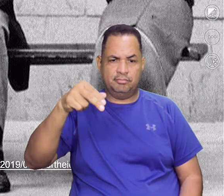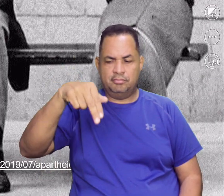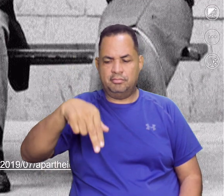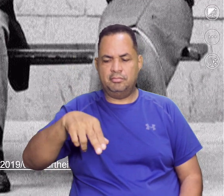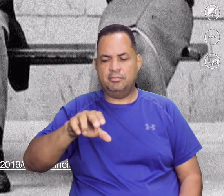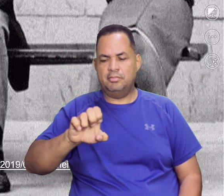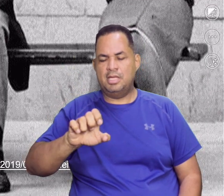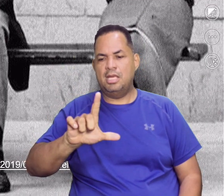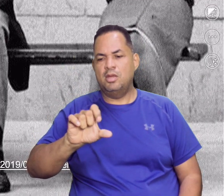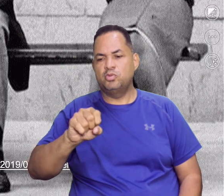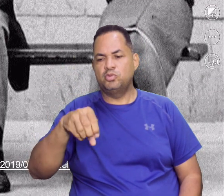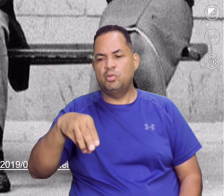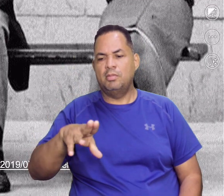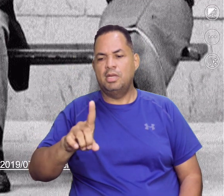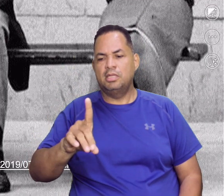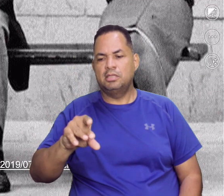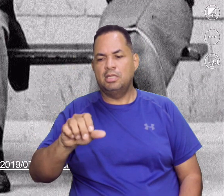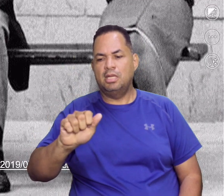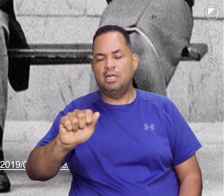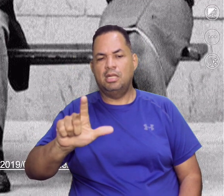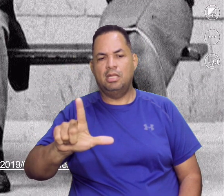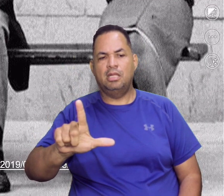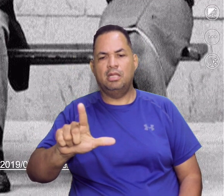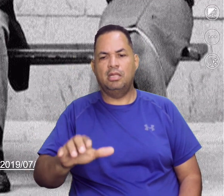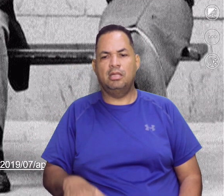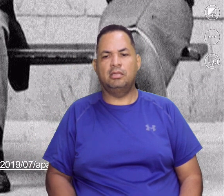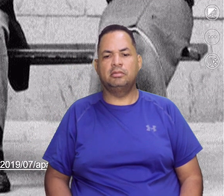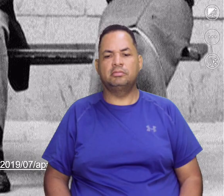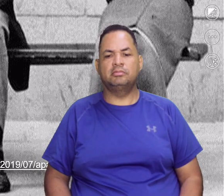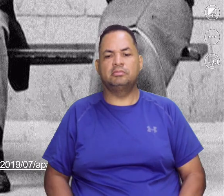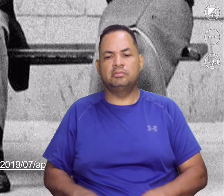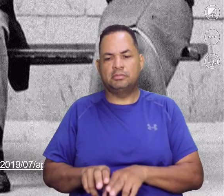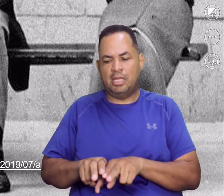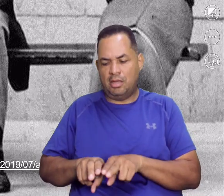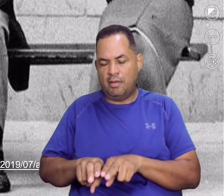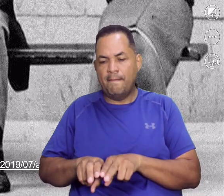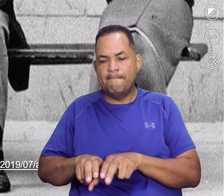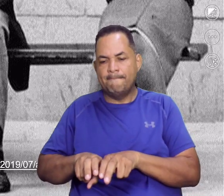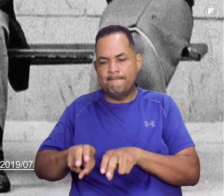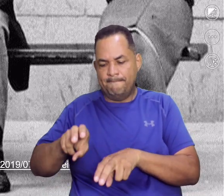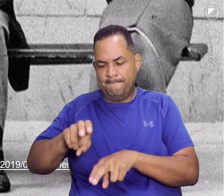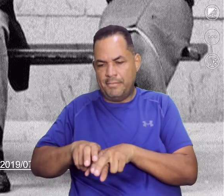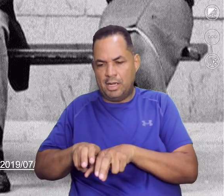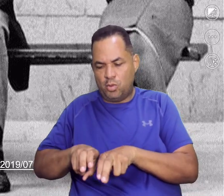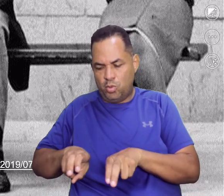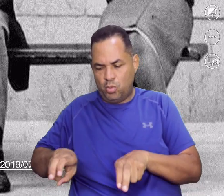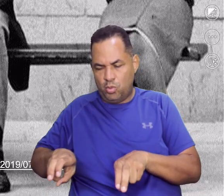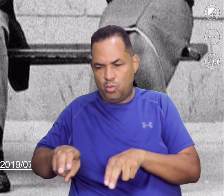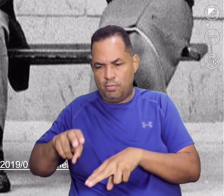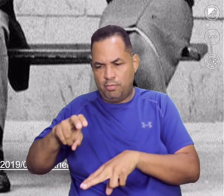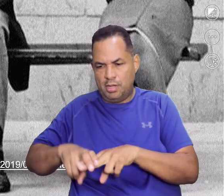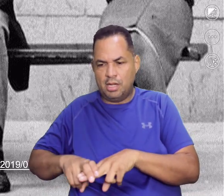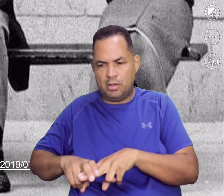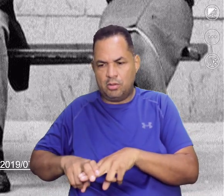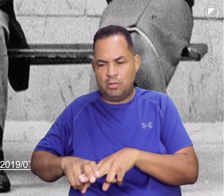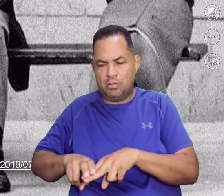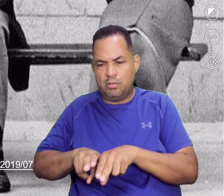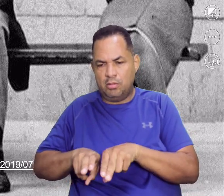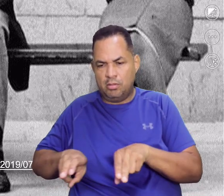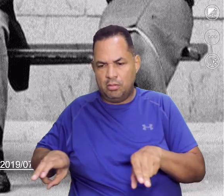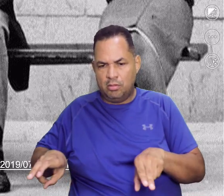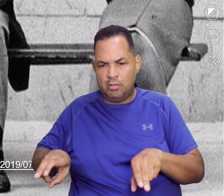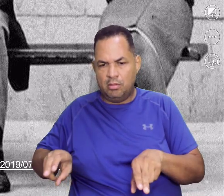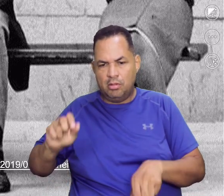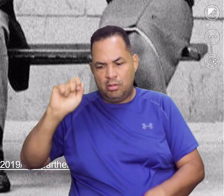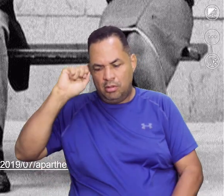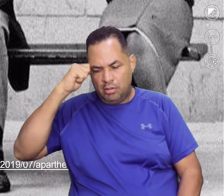falar do Mandela, olha só, como eu falei para vocês agorinha, o banco do negro e o banco do branco. Nesse banco, o